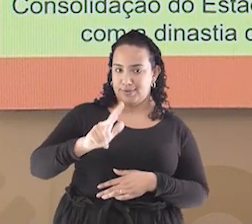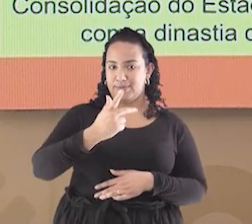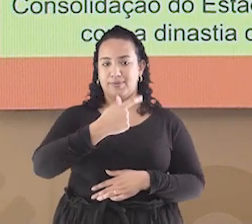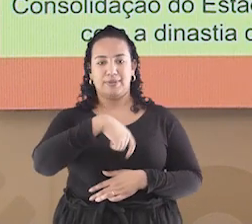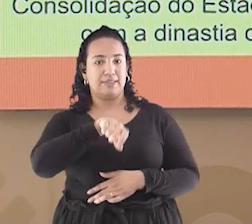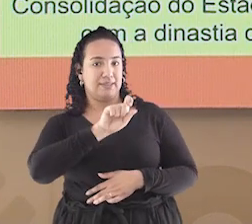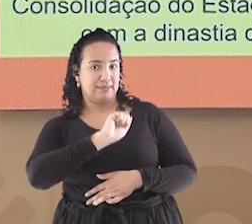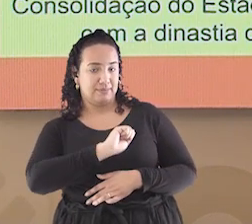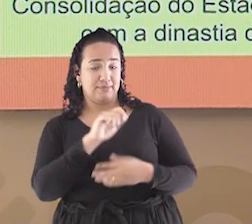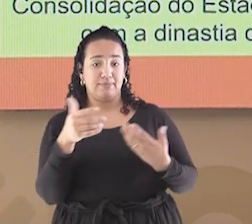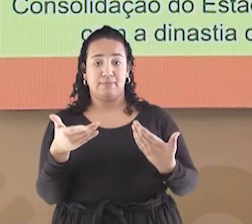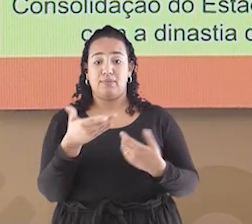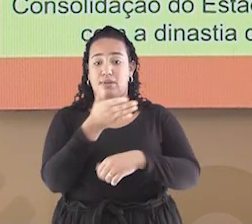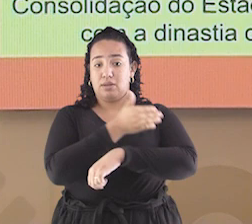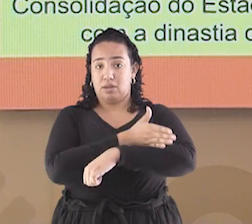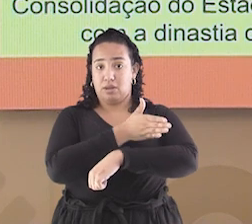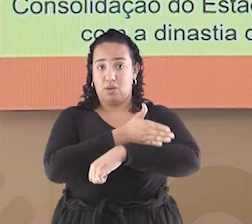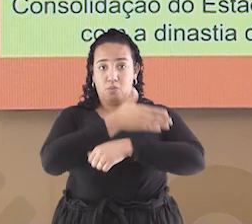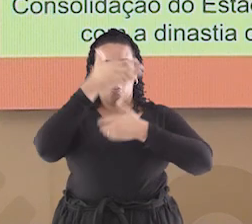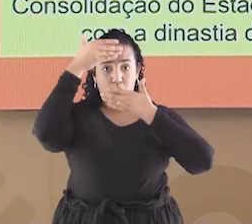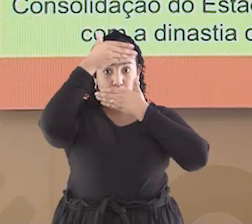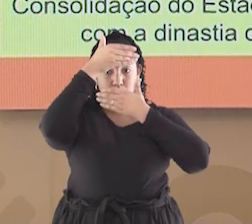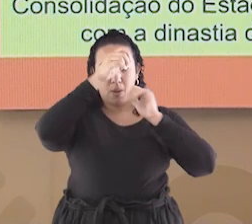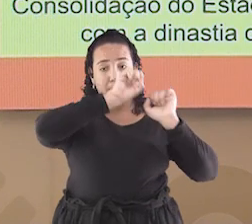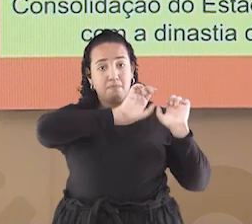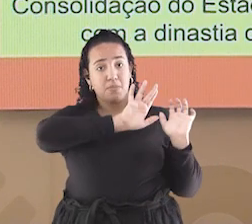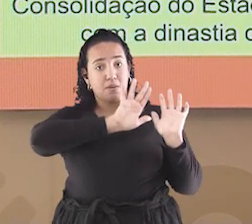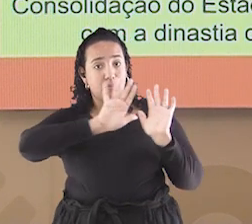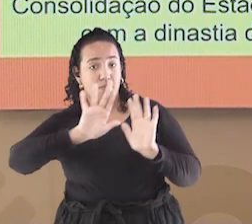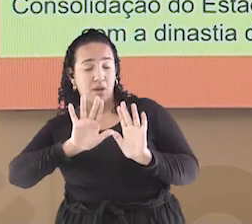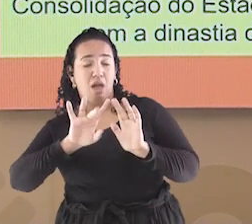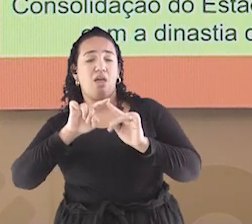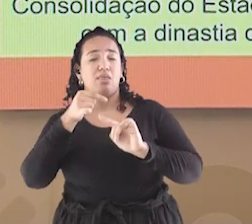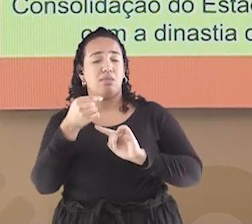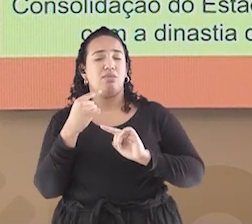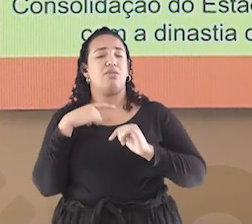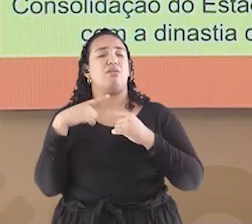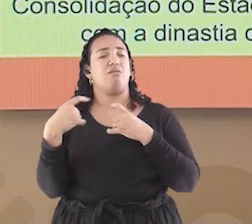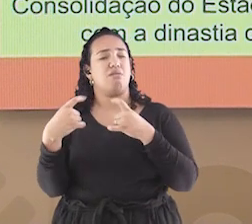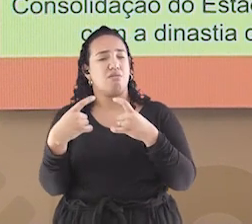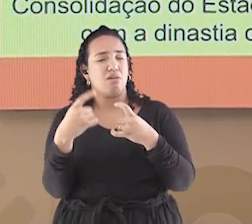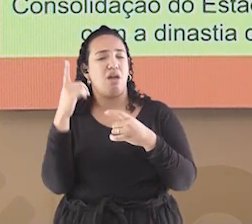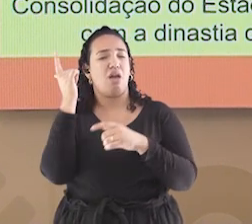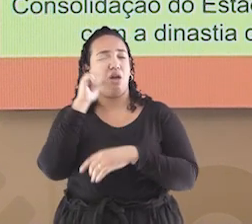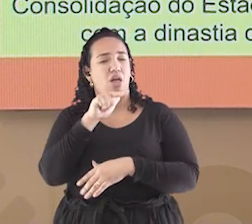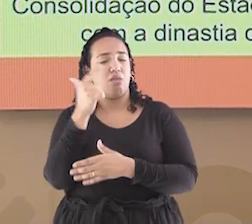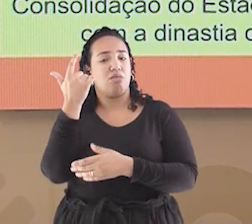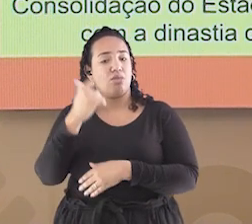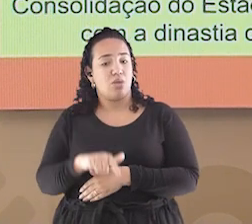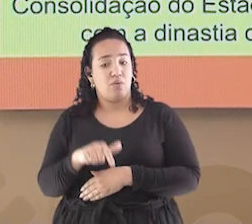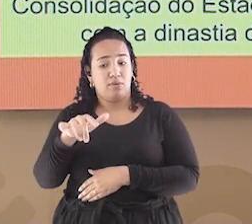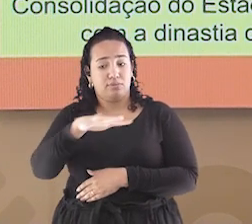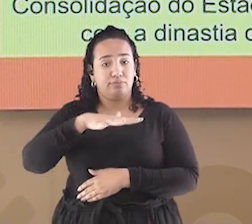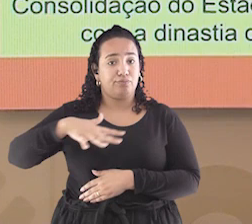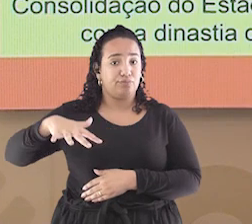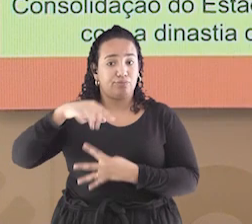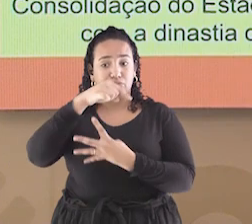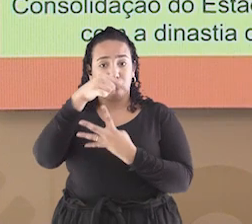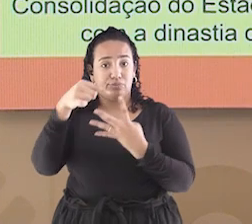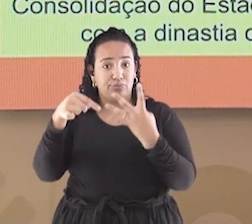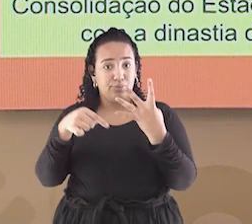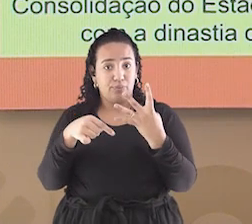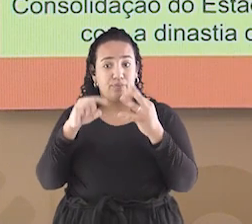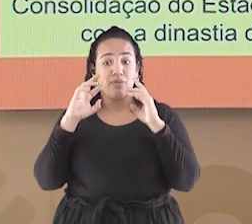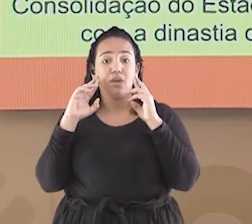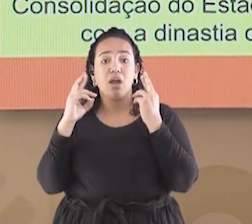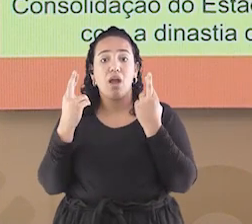pelos muçulmanos e após as guerras de reconquista, essa região, que era formada por 4 reinos distintos, cedeu uma